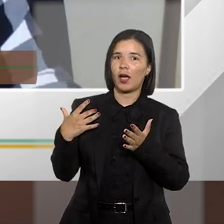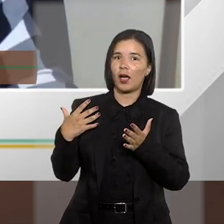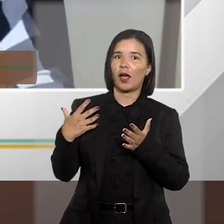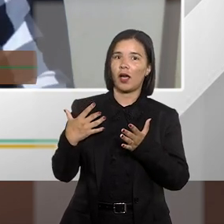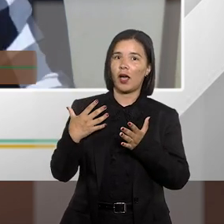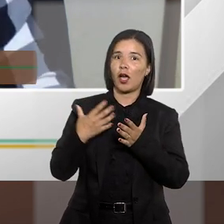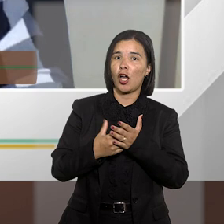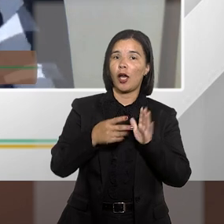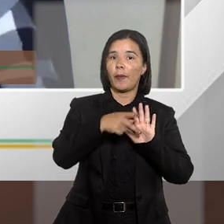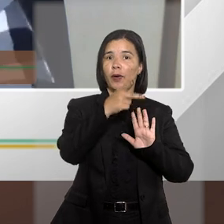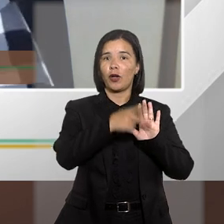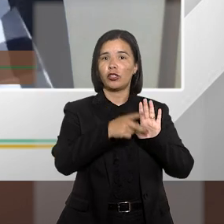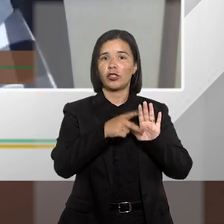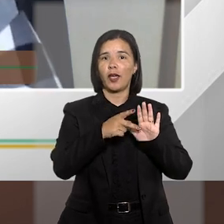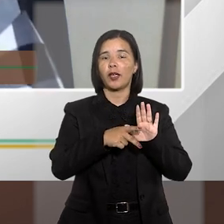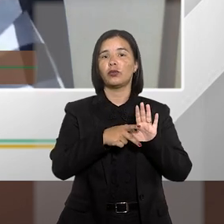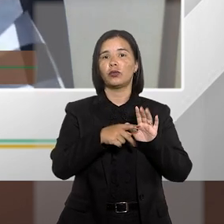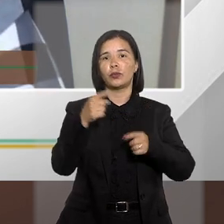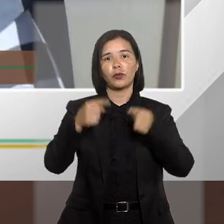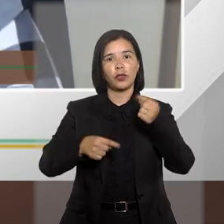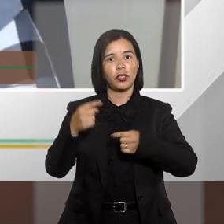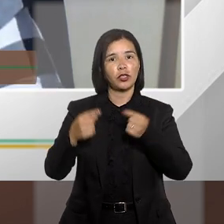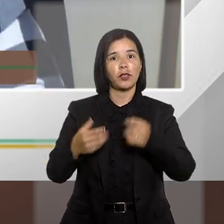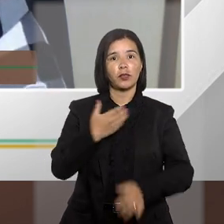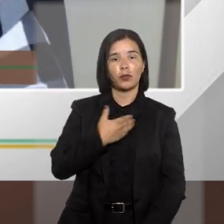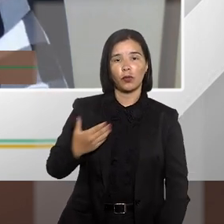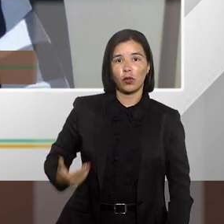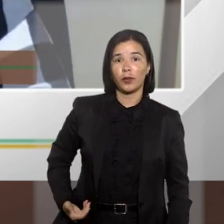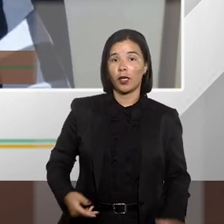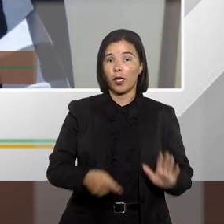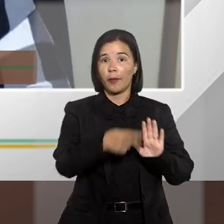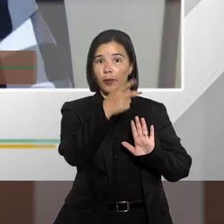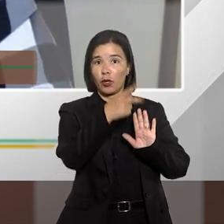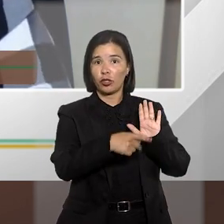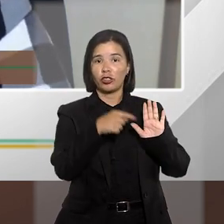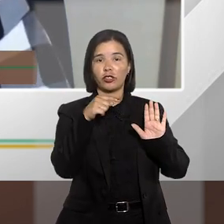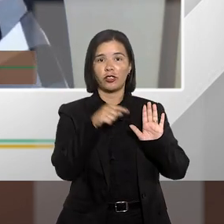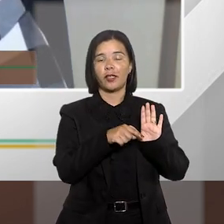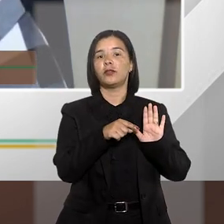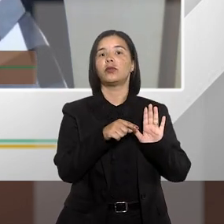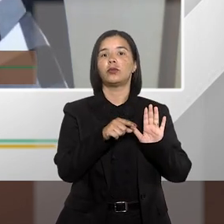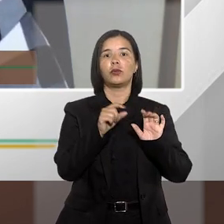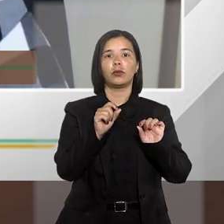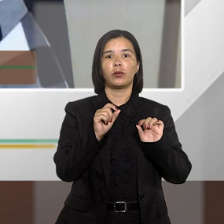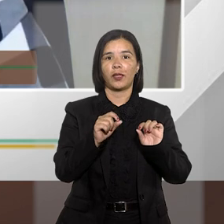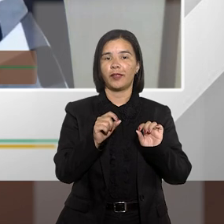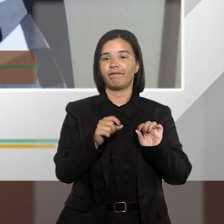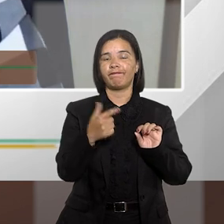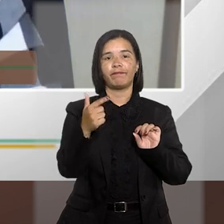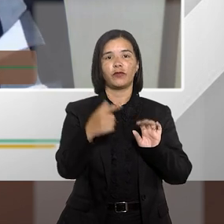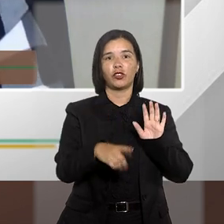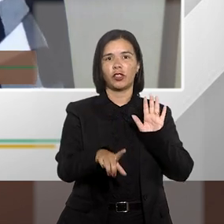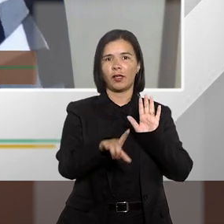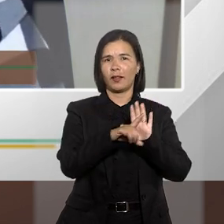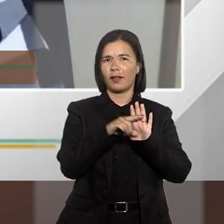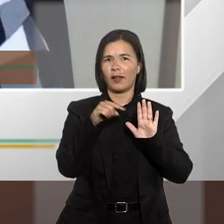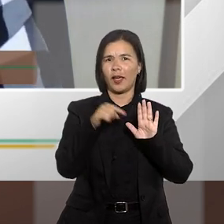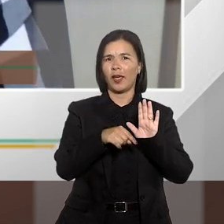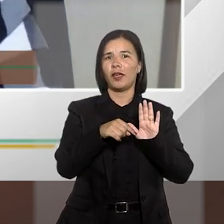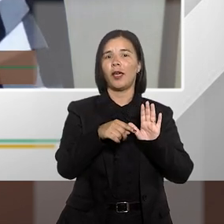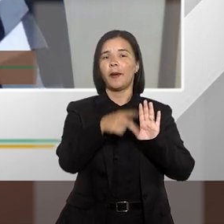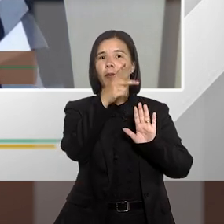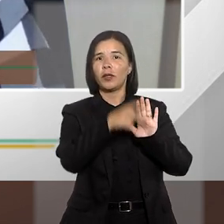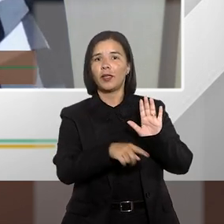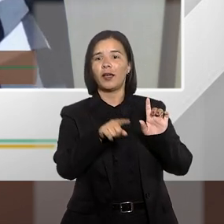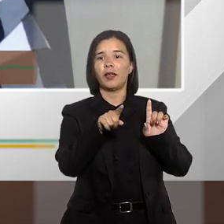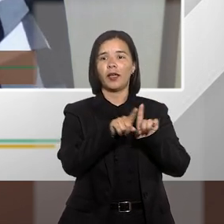encaminhando projetos e ações e políticas públicas, mas projetos que não eram possibilidade via lei, então, instrumento de portaria,